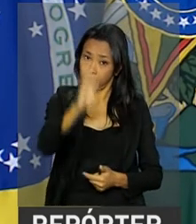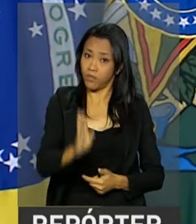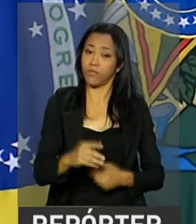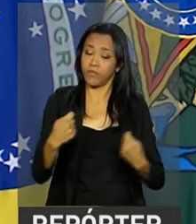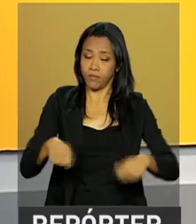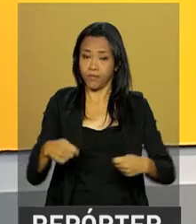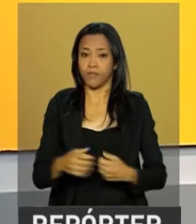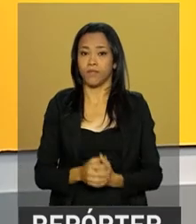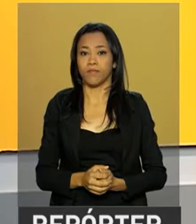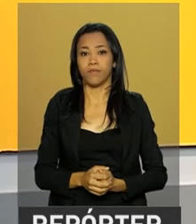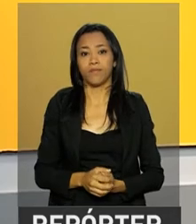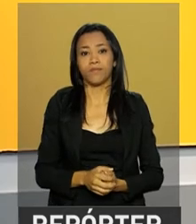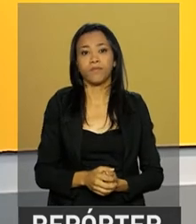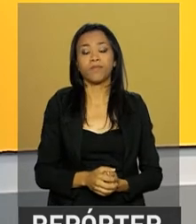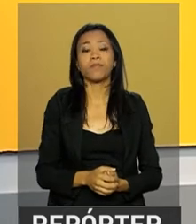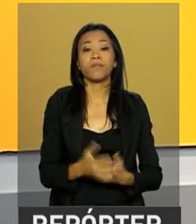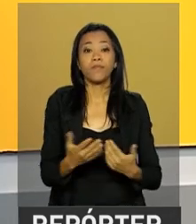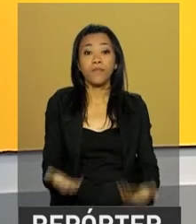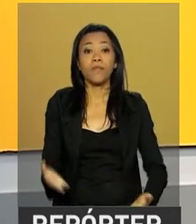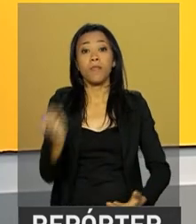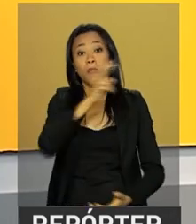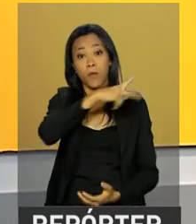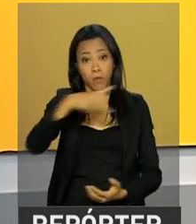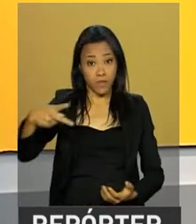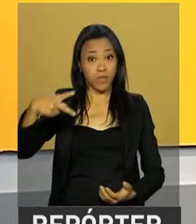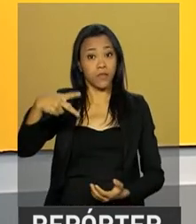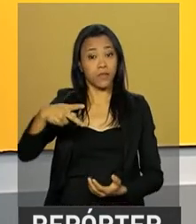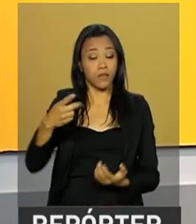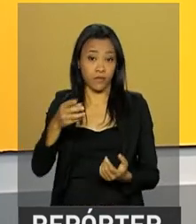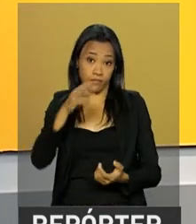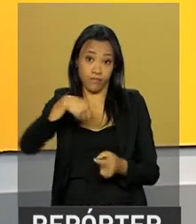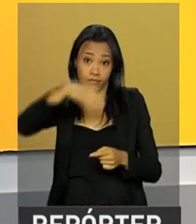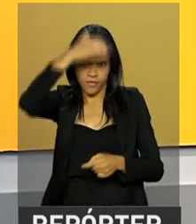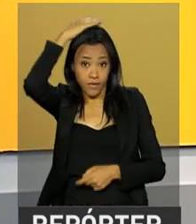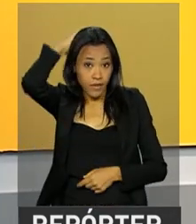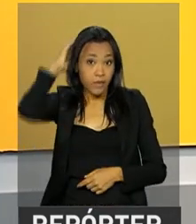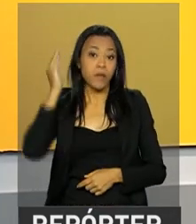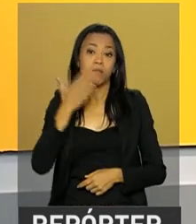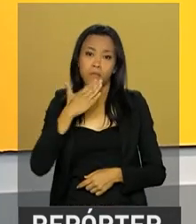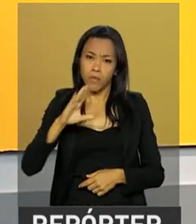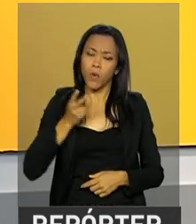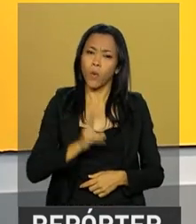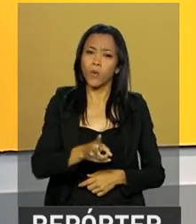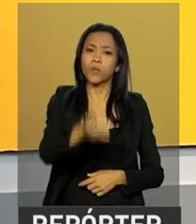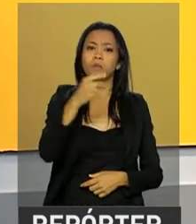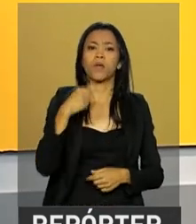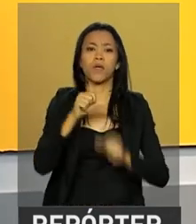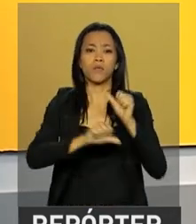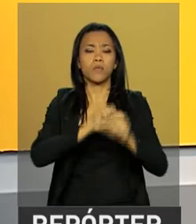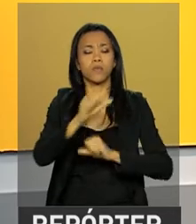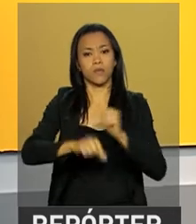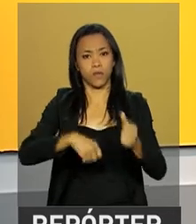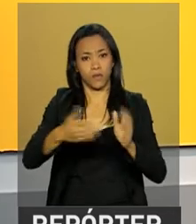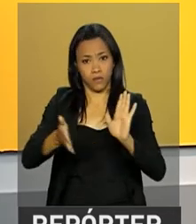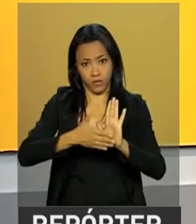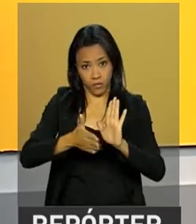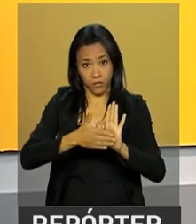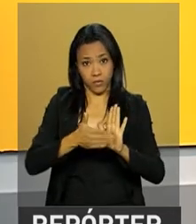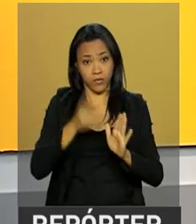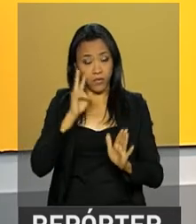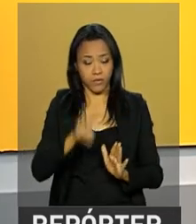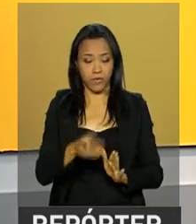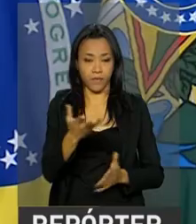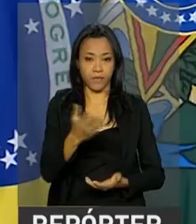merece e o presidente michel temer também prometeu dar continuidade às reformas em curso no país vamos